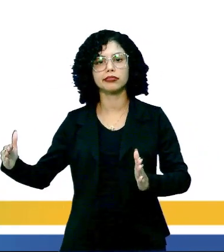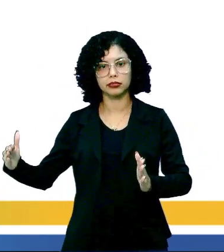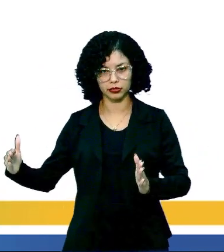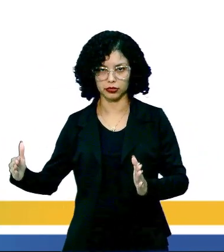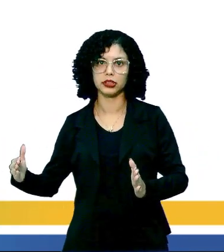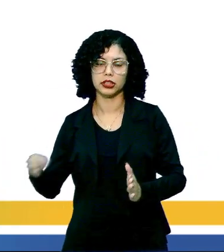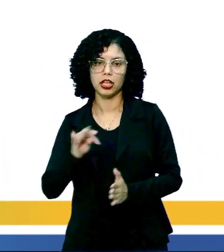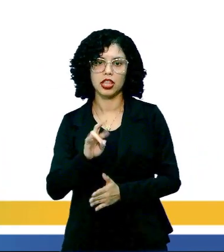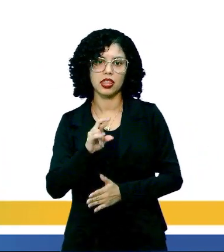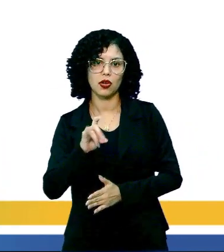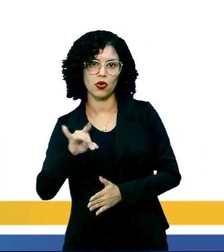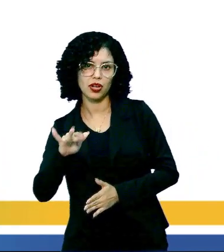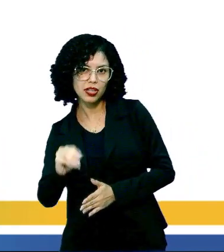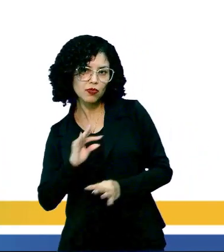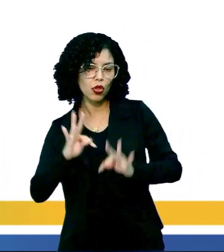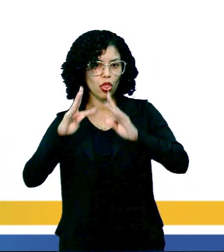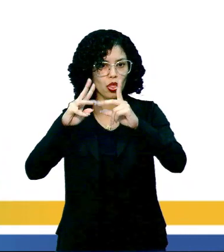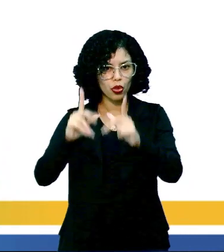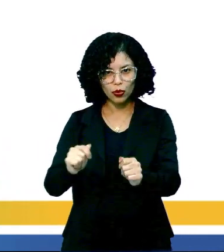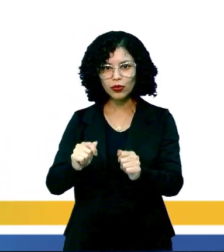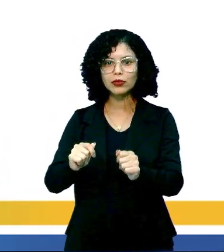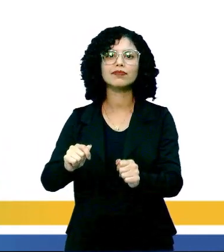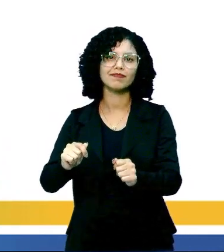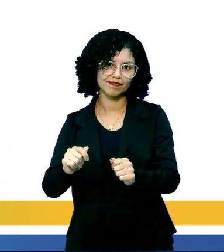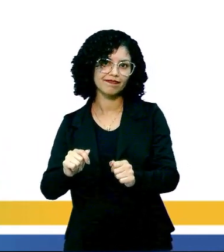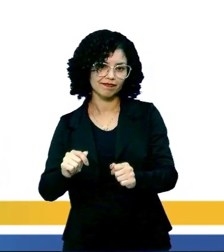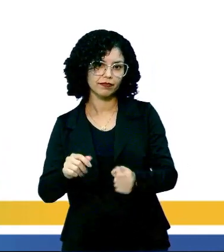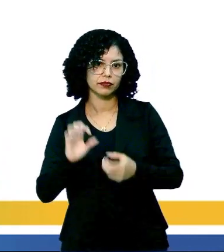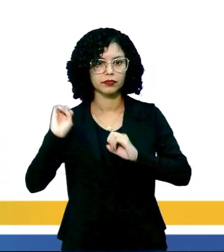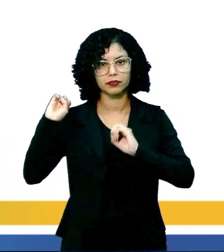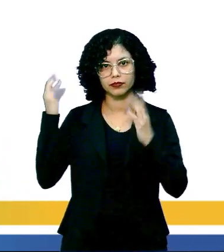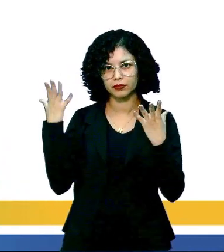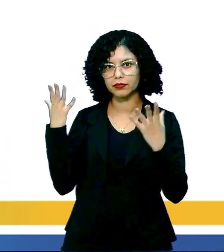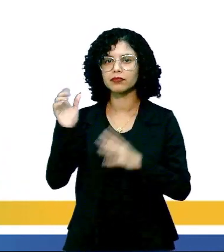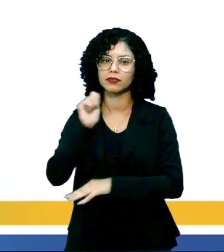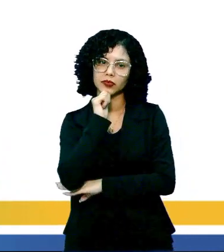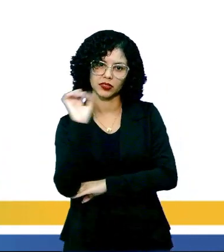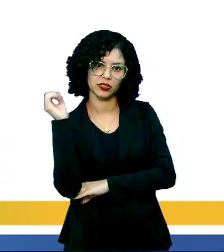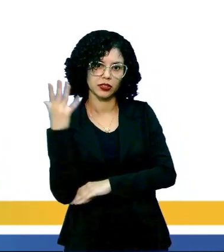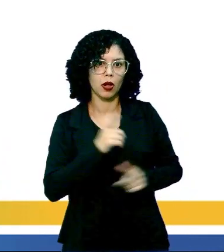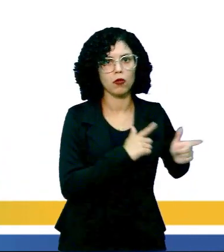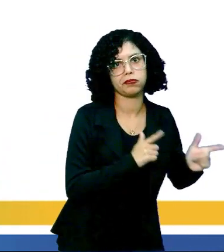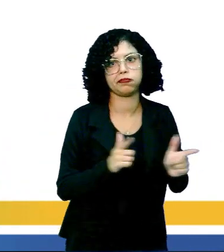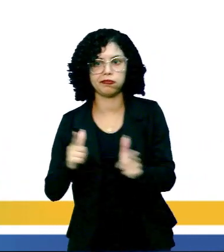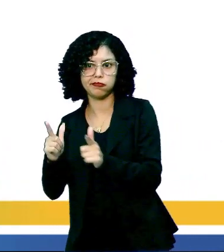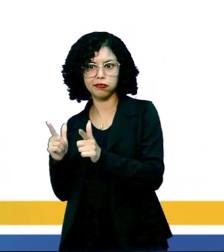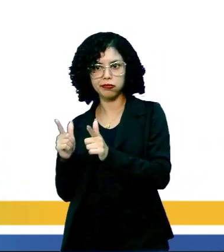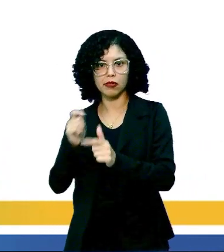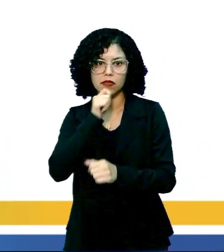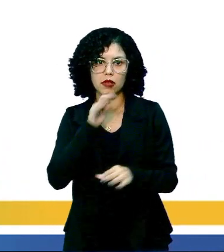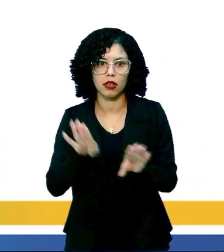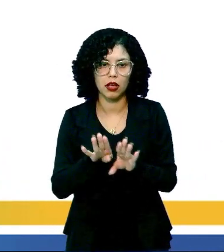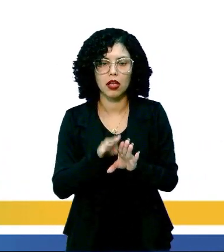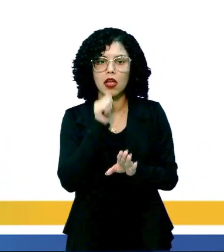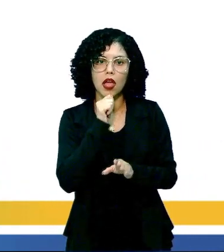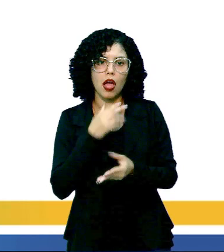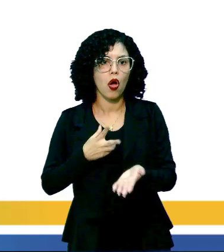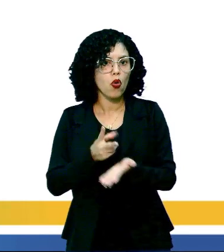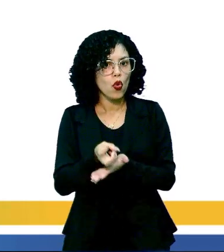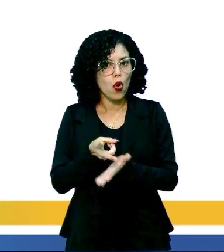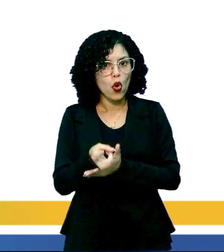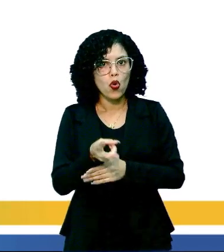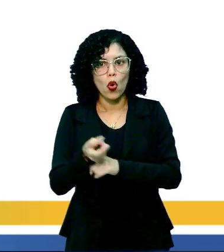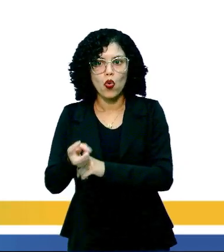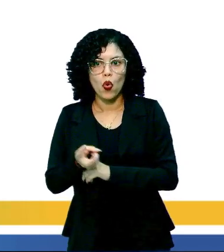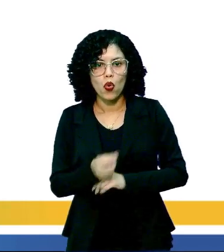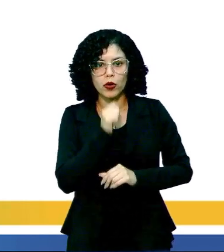terrorismo, todas aquelas situações, aqueles crimes, enfim, relacionados aos terroristas. A gente também tem o